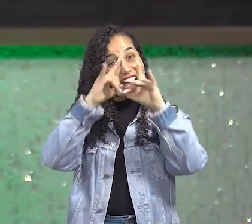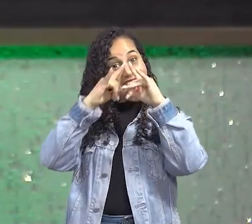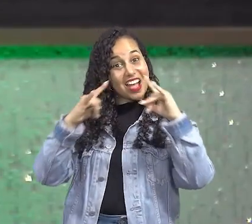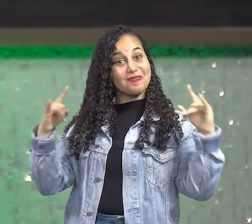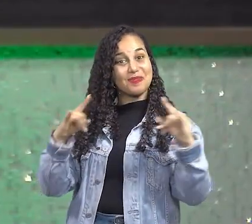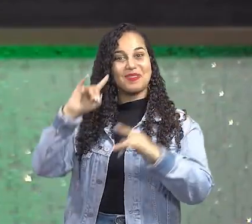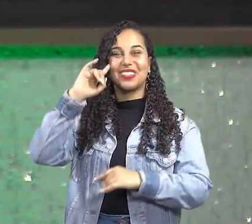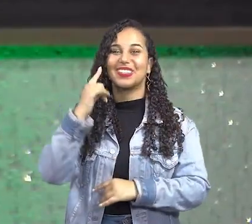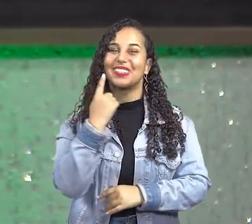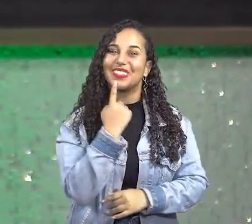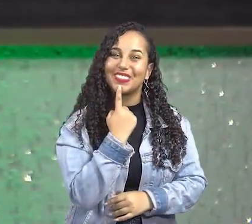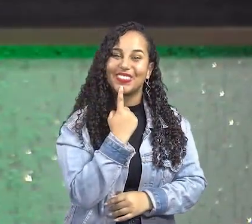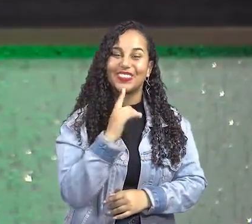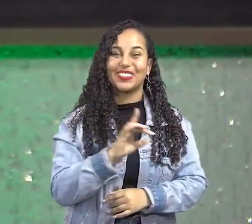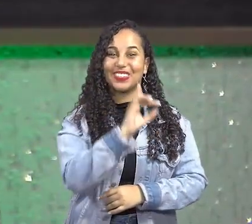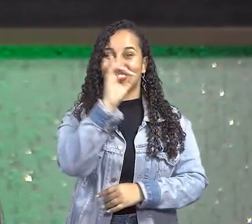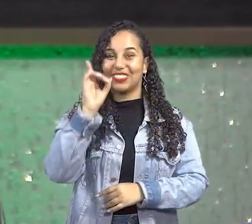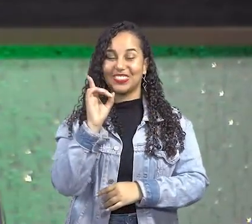de surdos, de